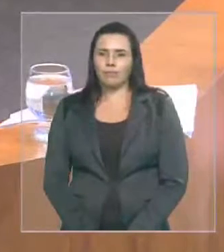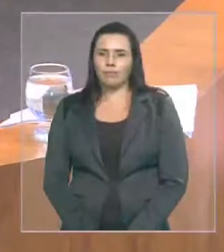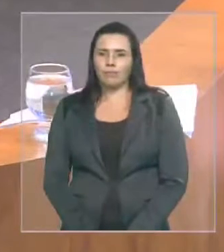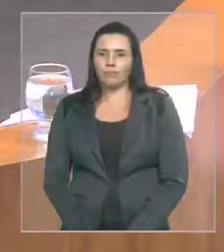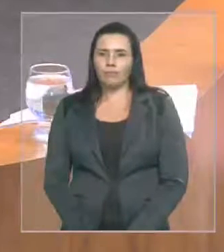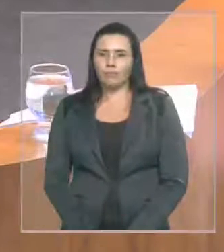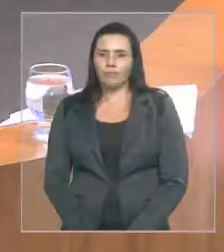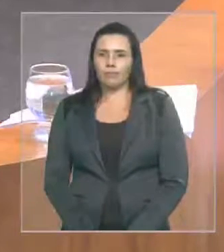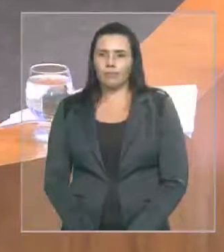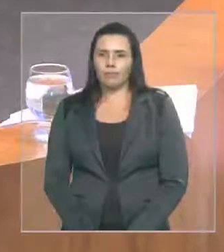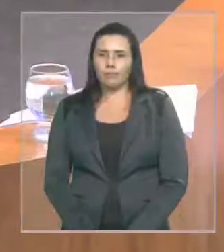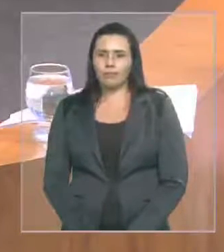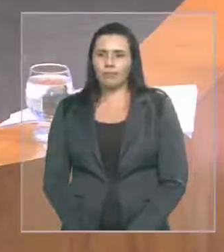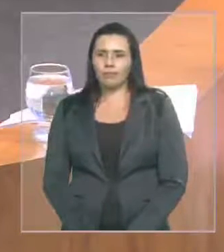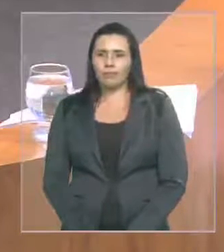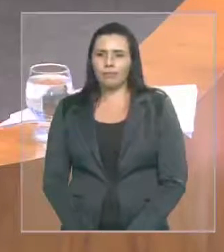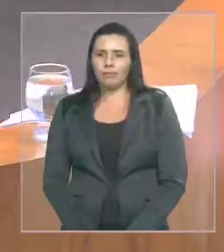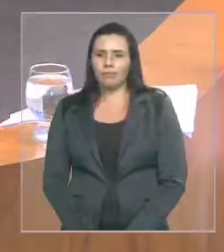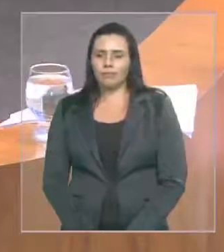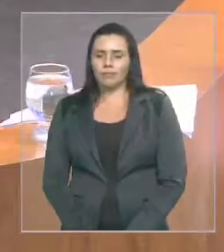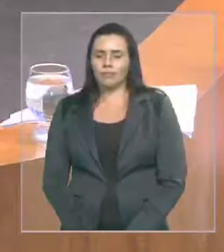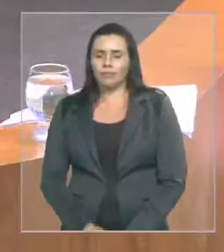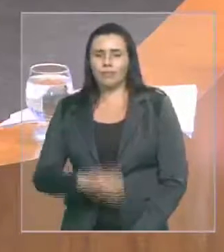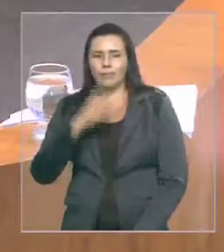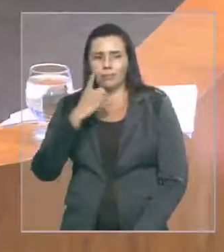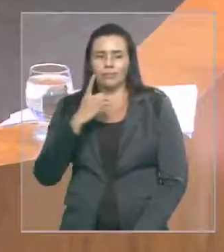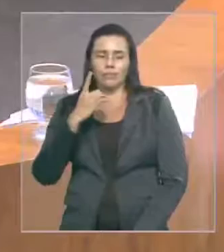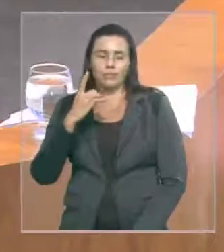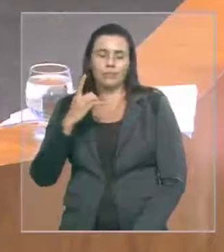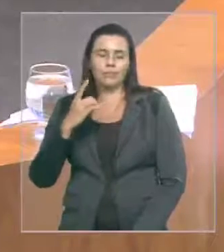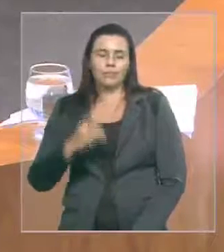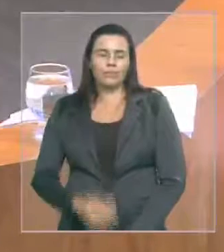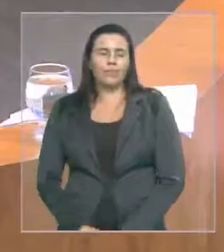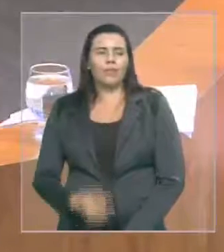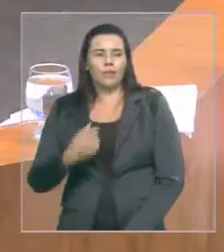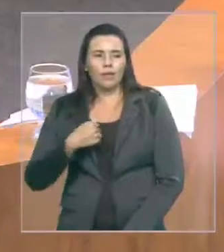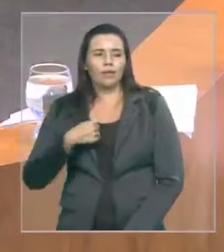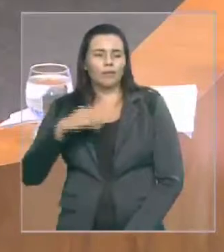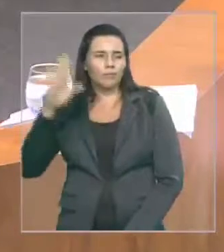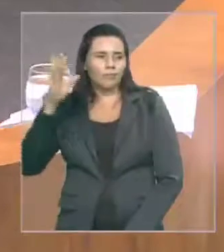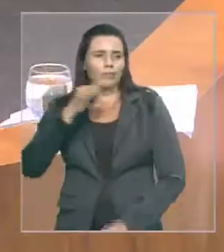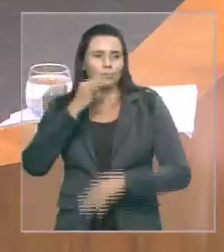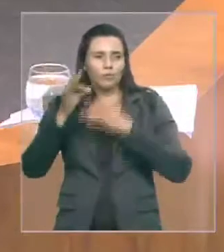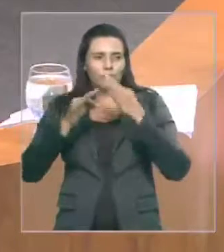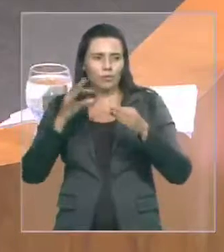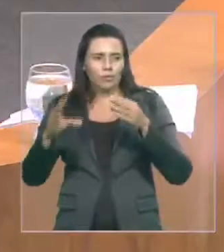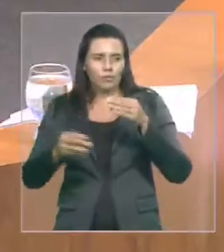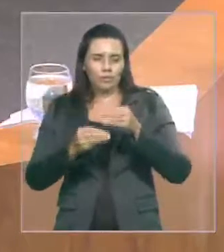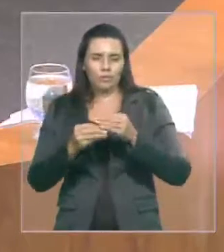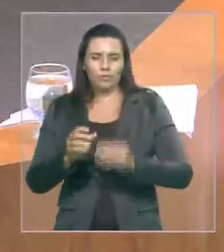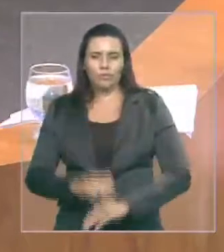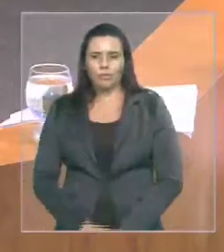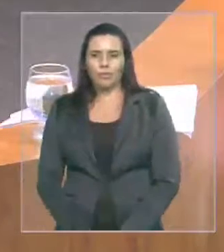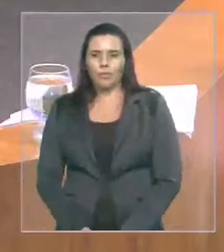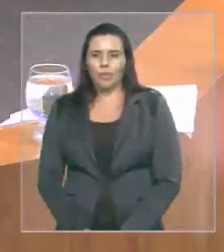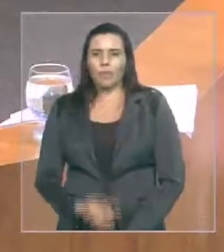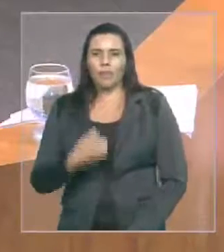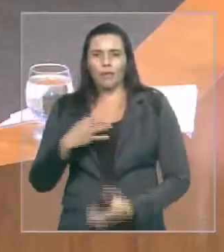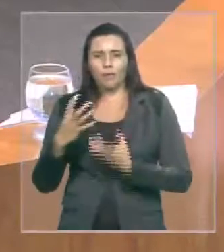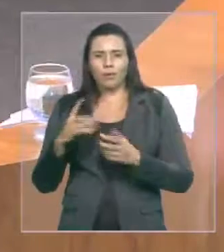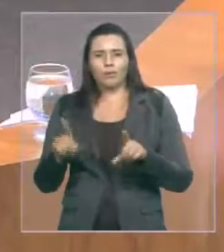Deputado Edivaldo, quando puder me conceder uma parte, gostaria de fazer um comentário sobre a questão da